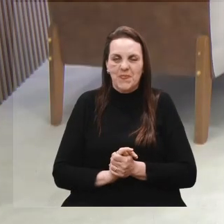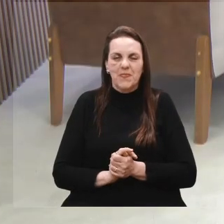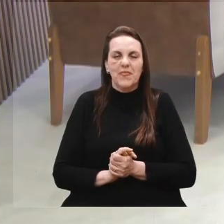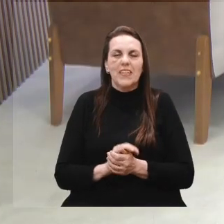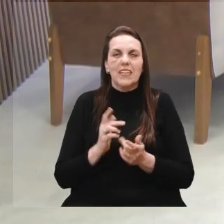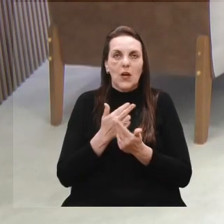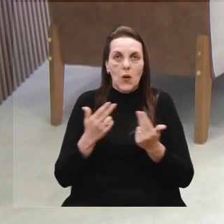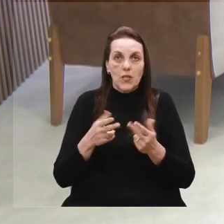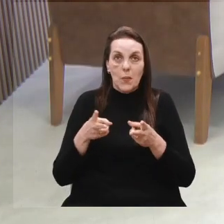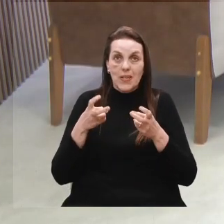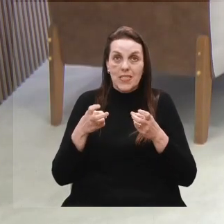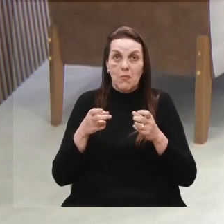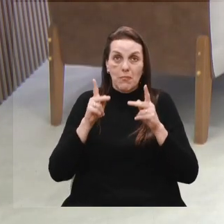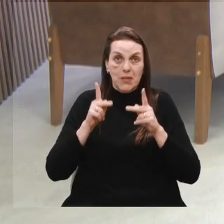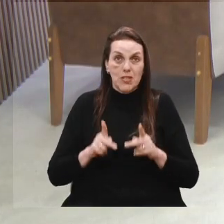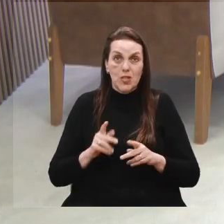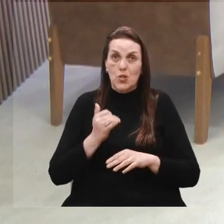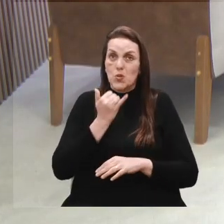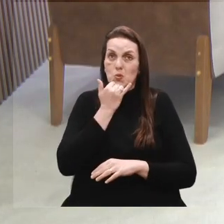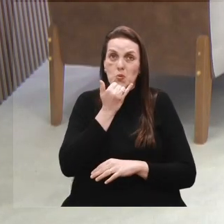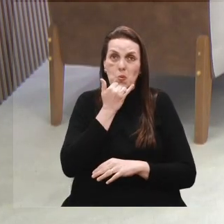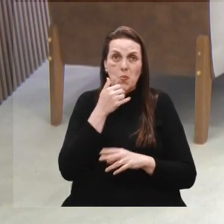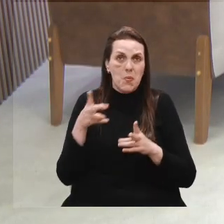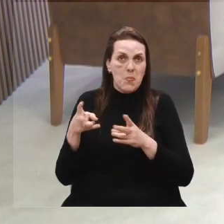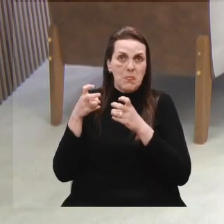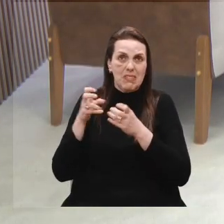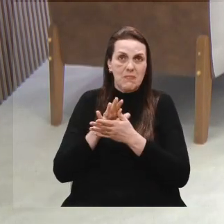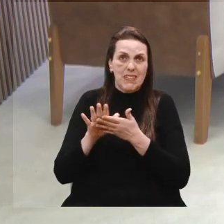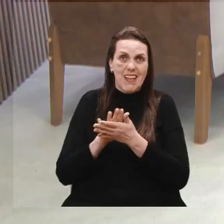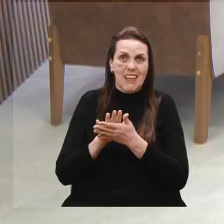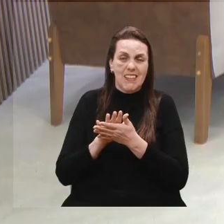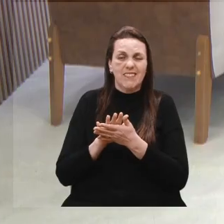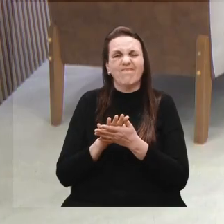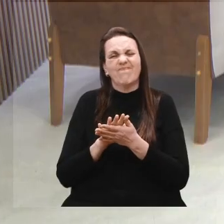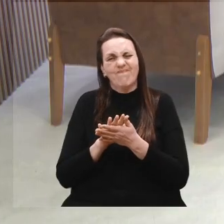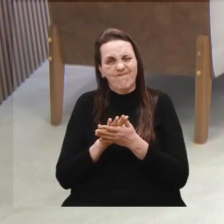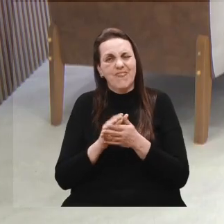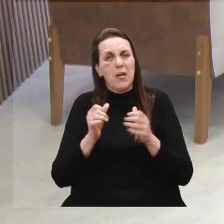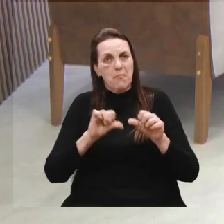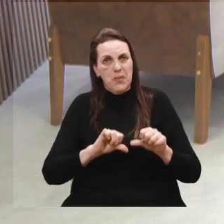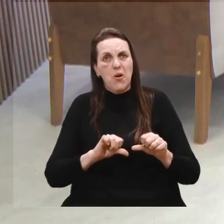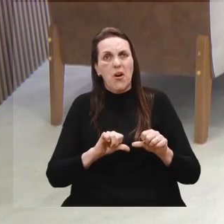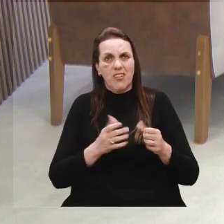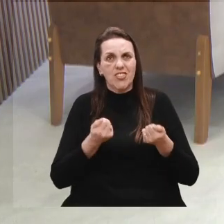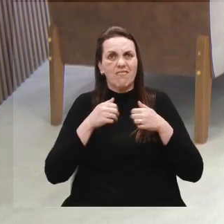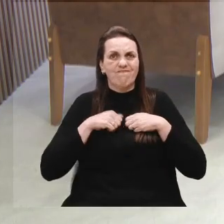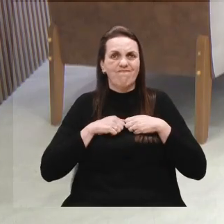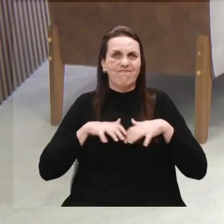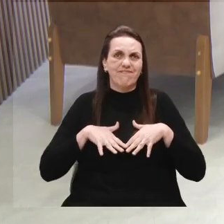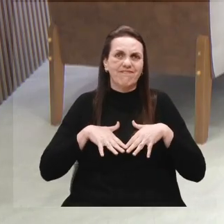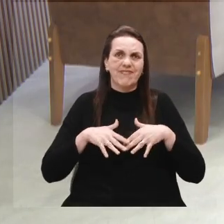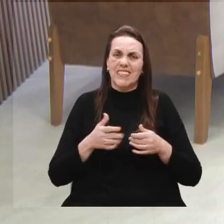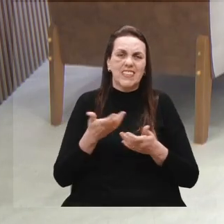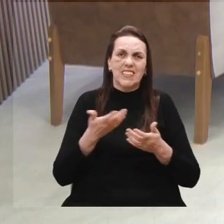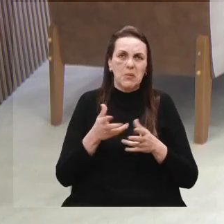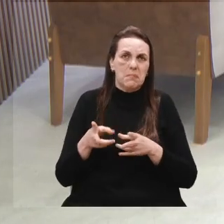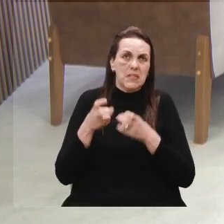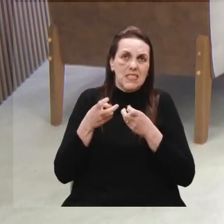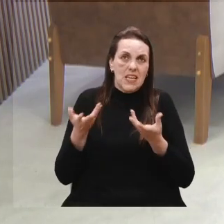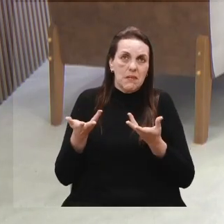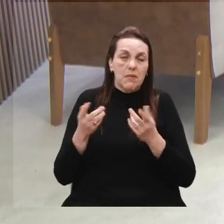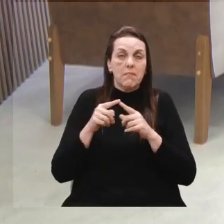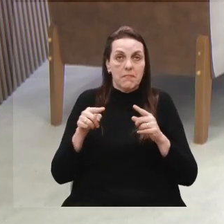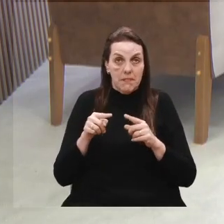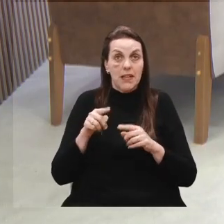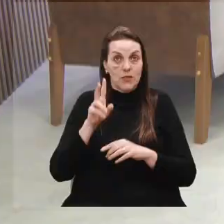que eu noto, que a pessoa diz, desculpa, eu nem notei. Não notei é pior, porque está tão introjetado que tu nem nota, né?